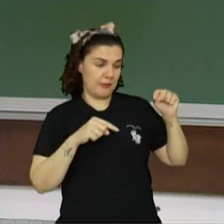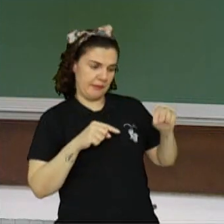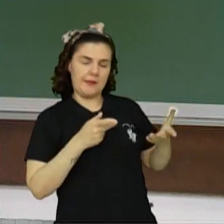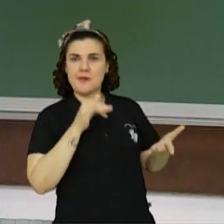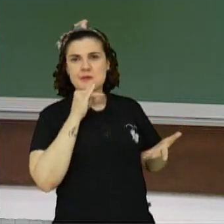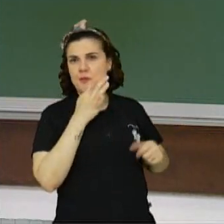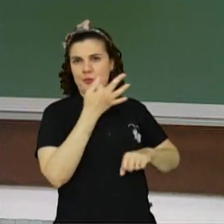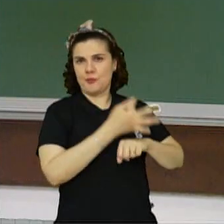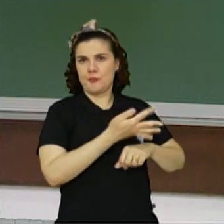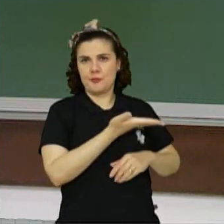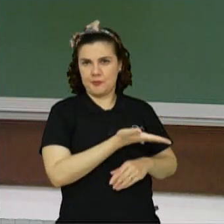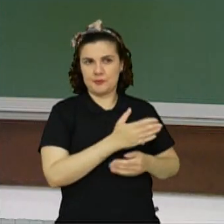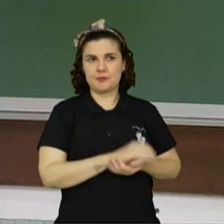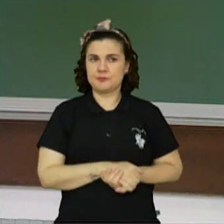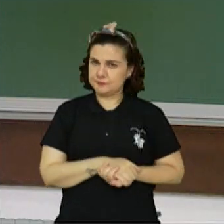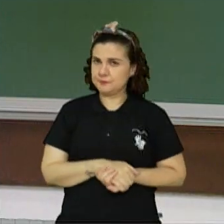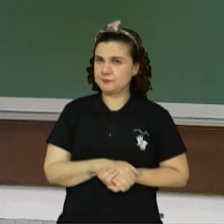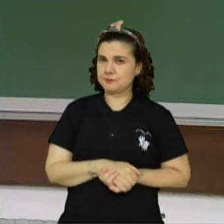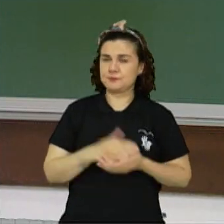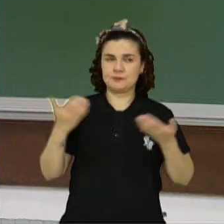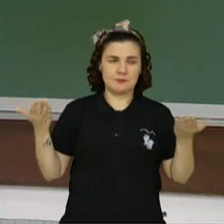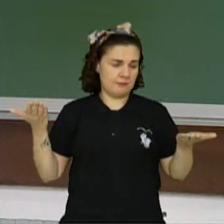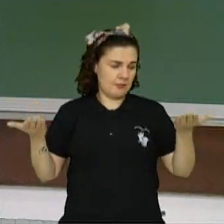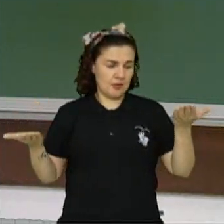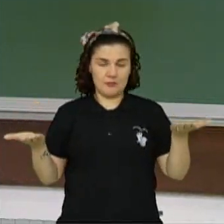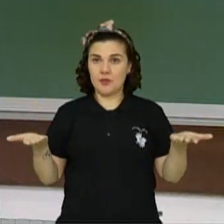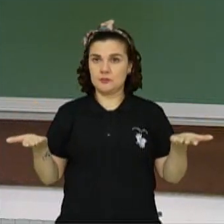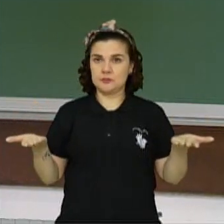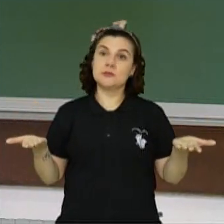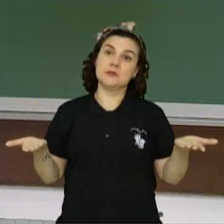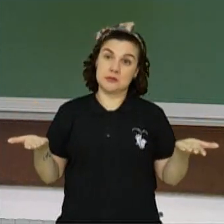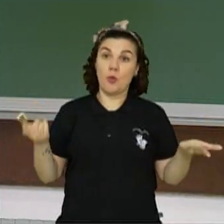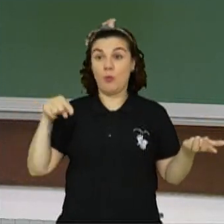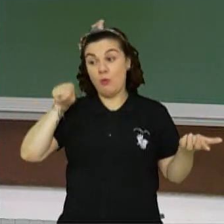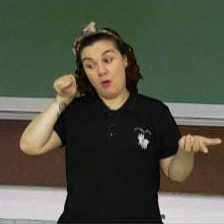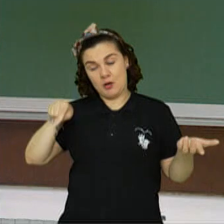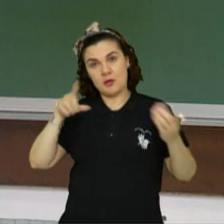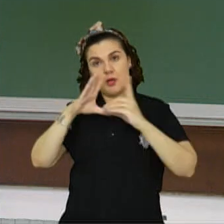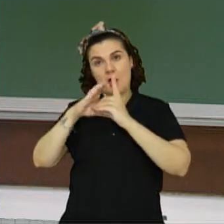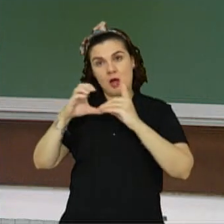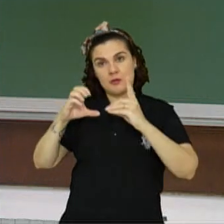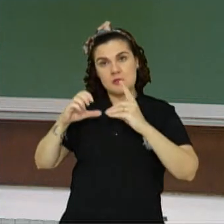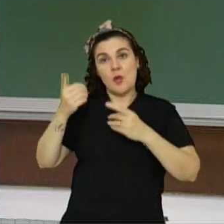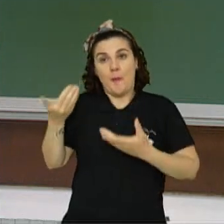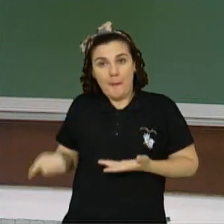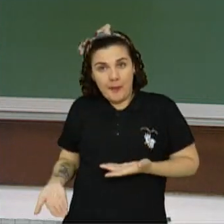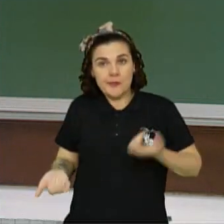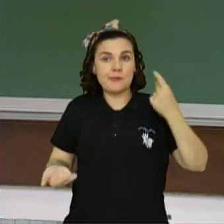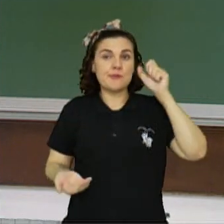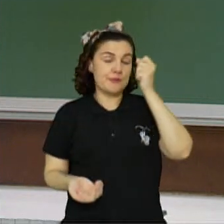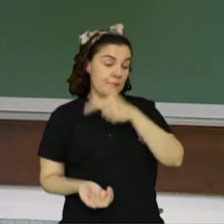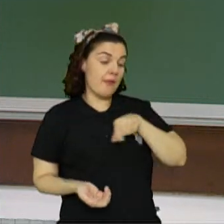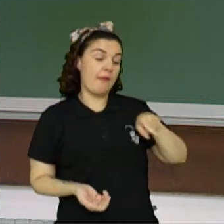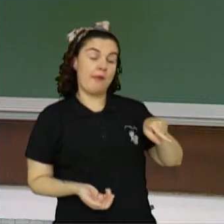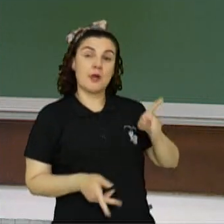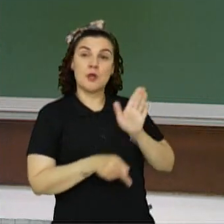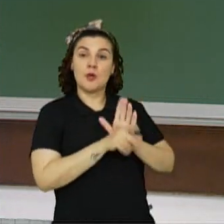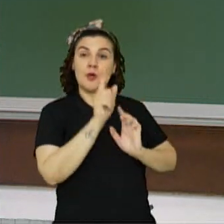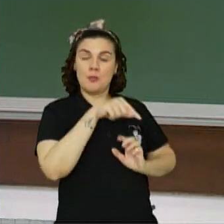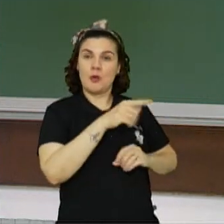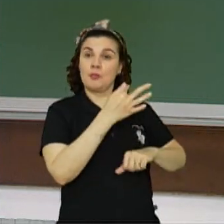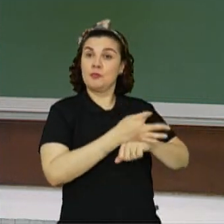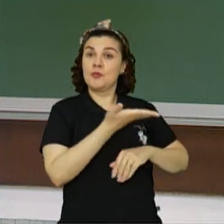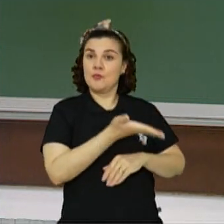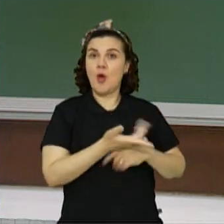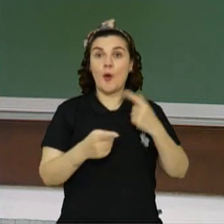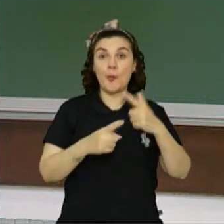como essa que eu falei agora, um pedaço de ferro com 1 quilo, eu sei que a densidade do algodão é muito menor do que a do ferro. Por quê? Porque